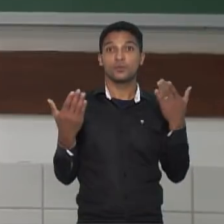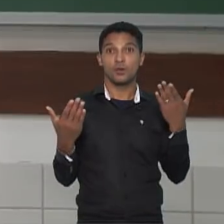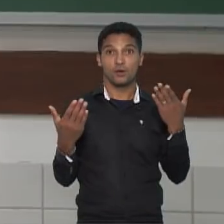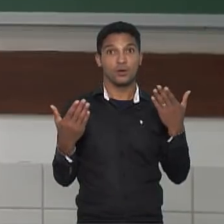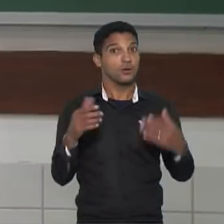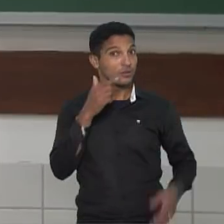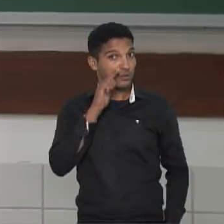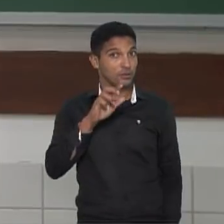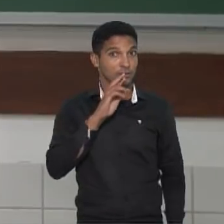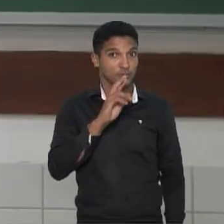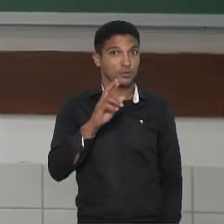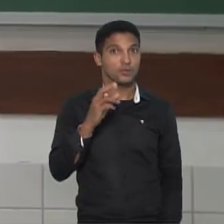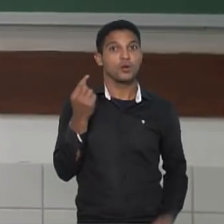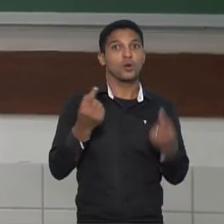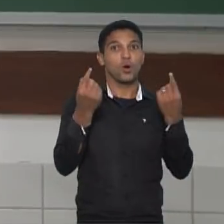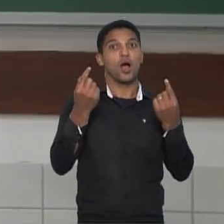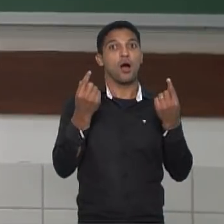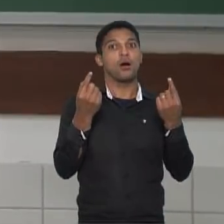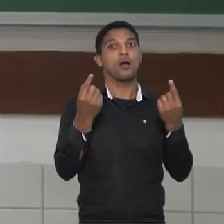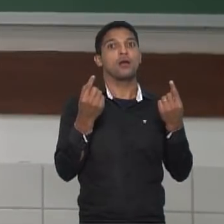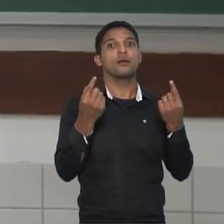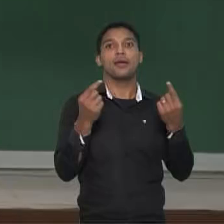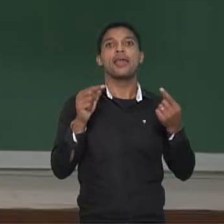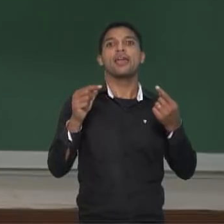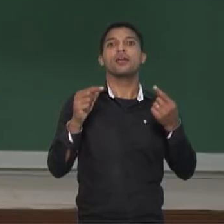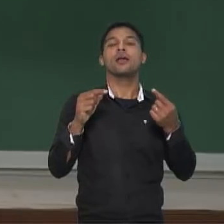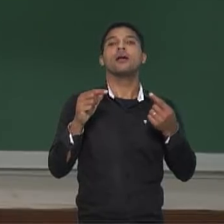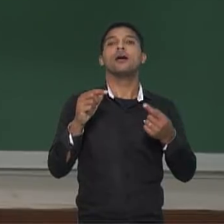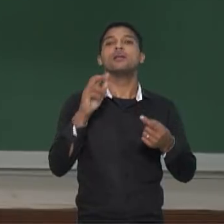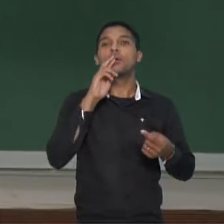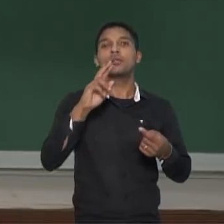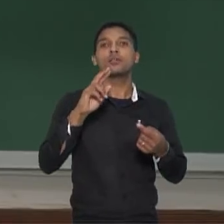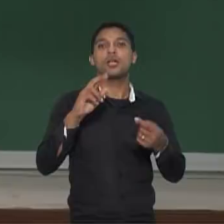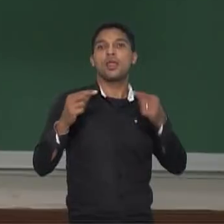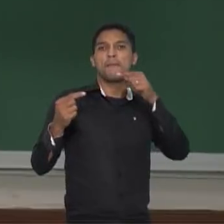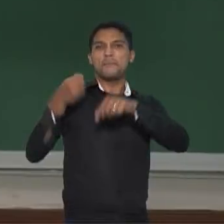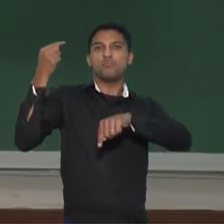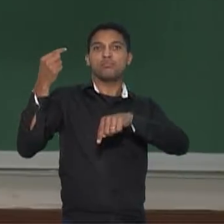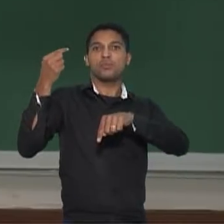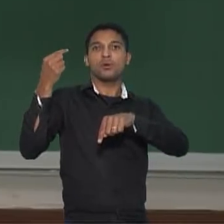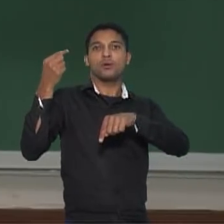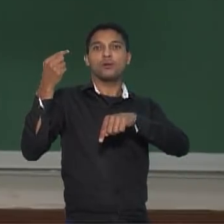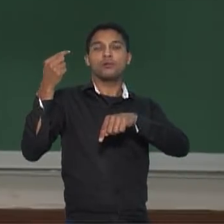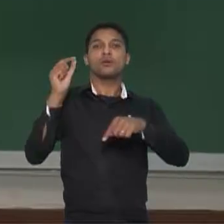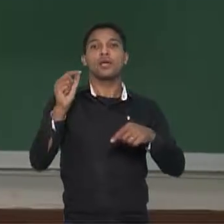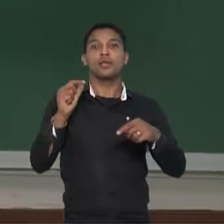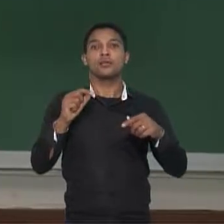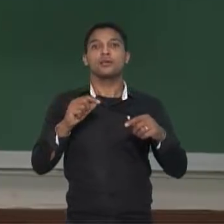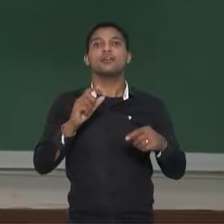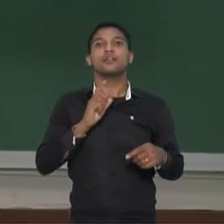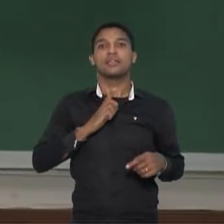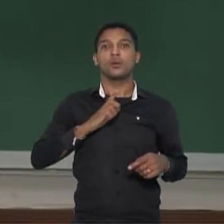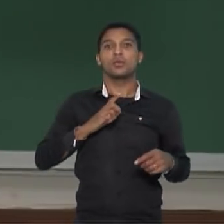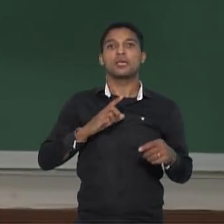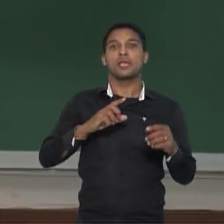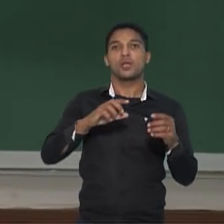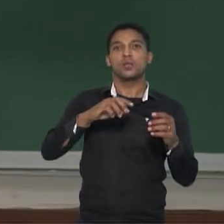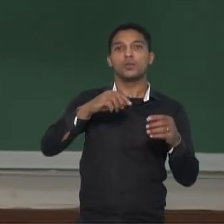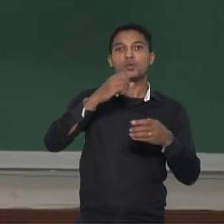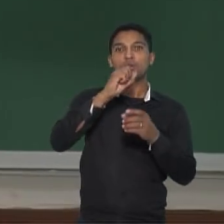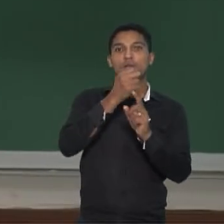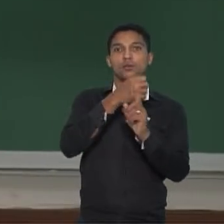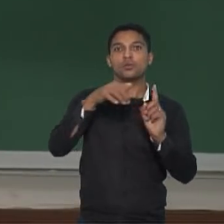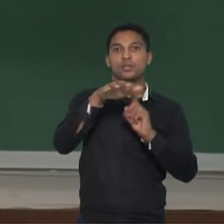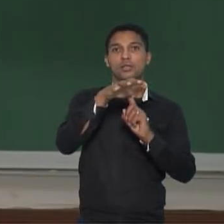E aí, qual das alternativas não justifica aquela lógica da relação entre a crise ambiental e a lógica